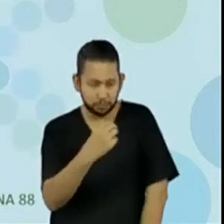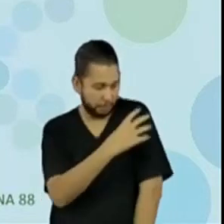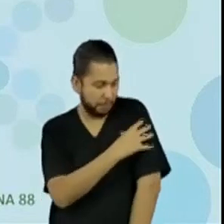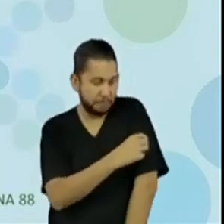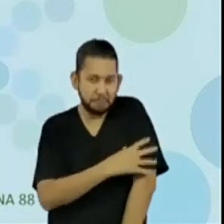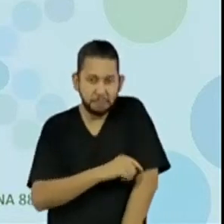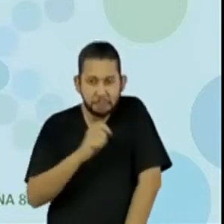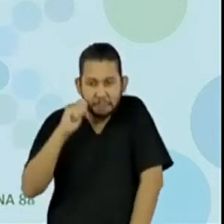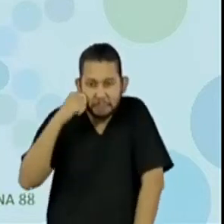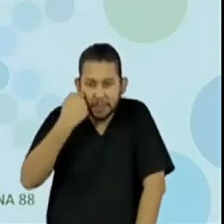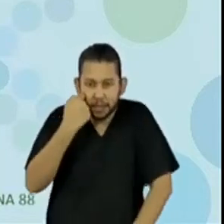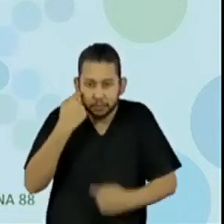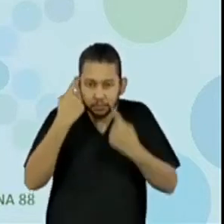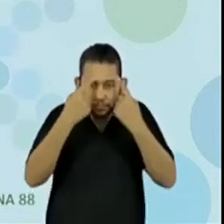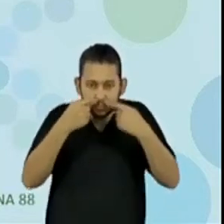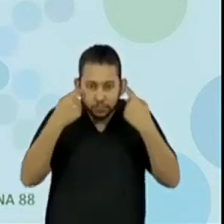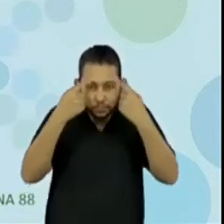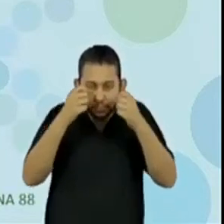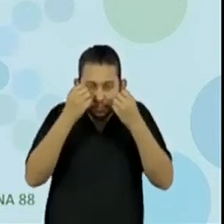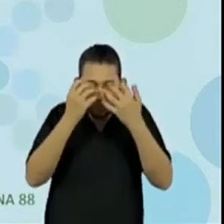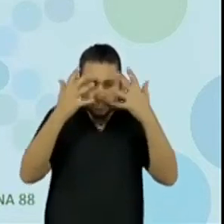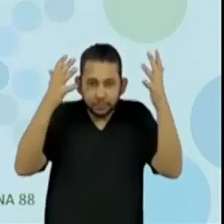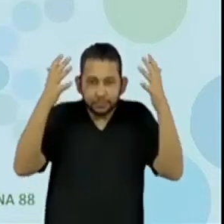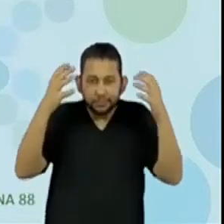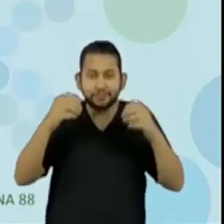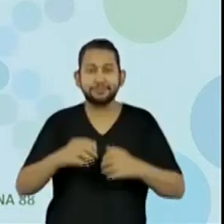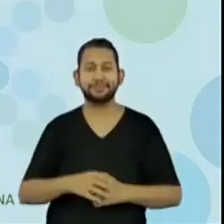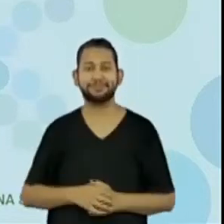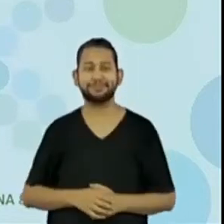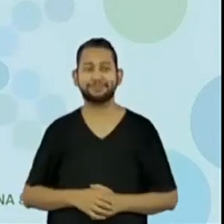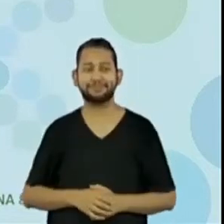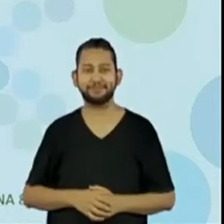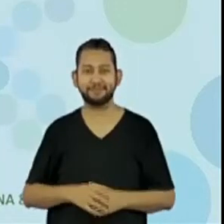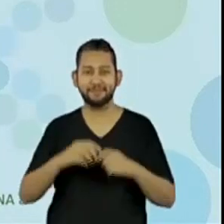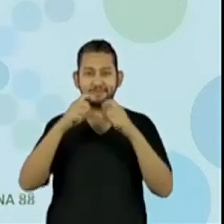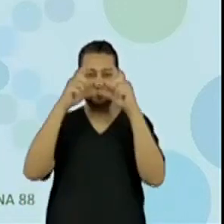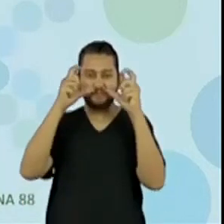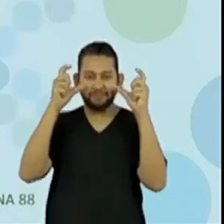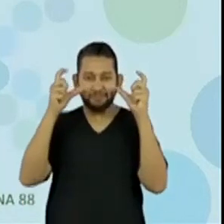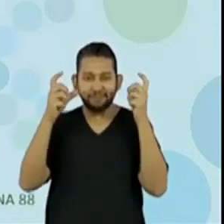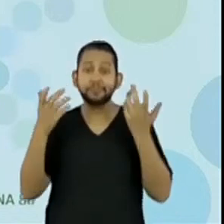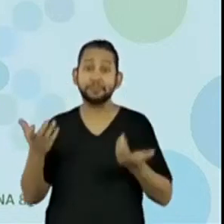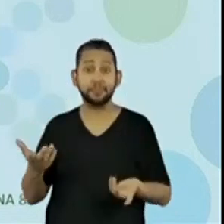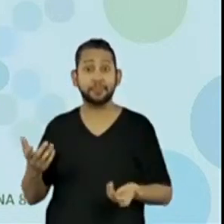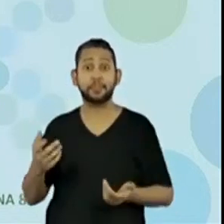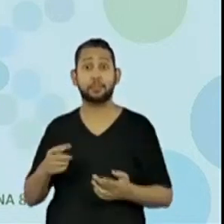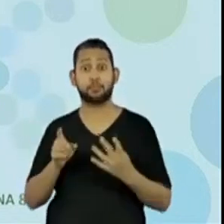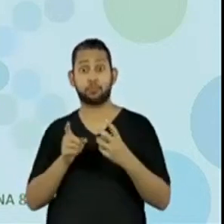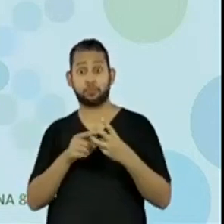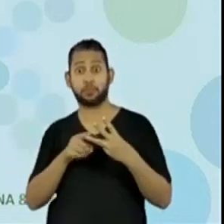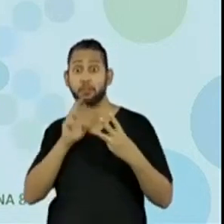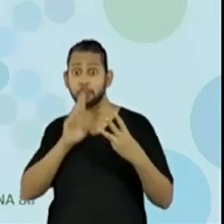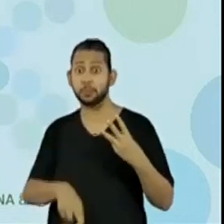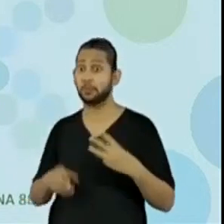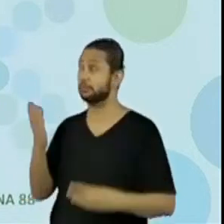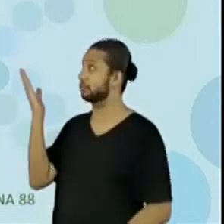escuro e olhos brilhantes. Essa é a resposta da terceira questão.